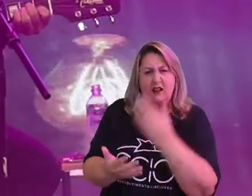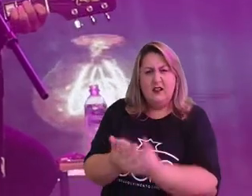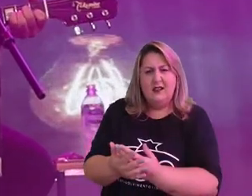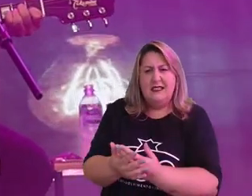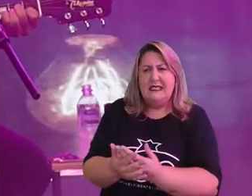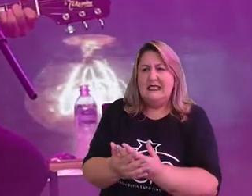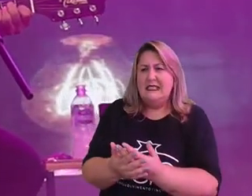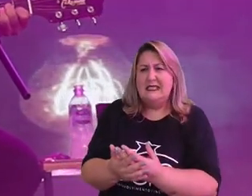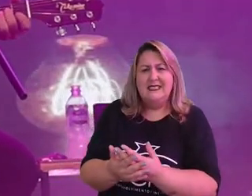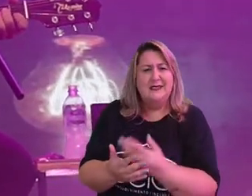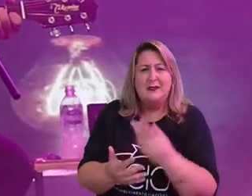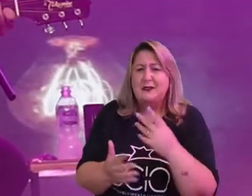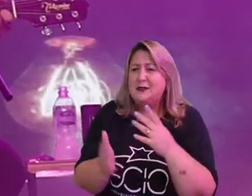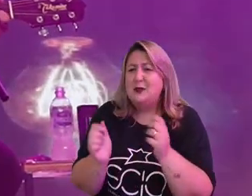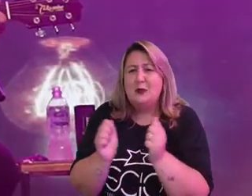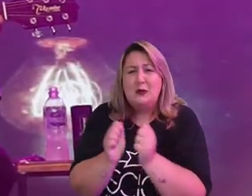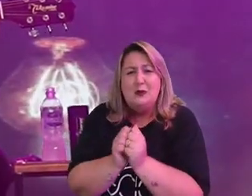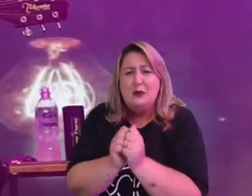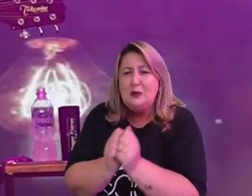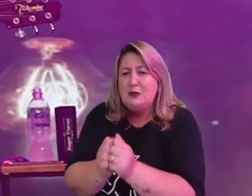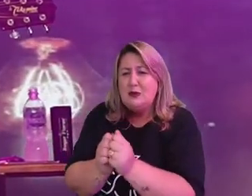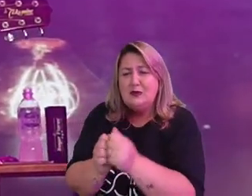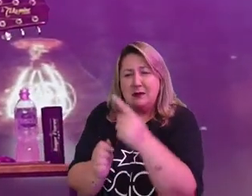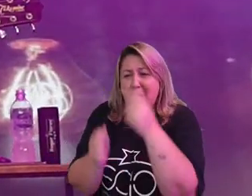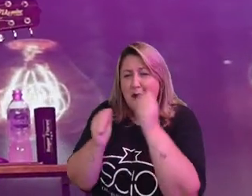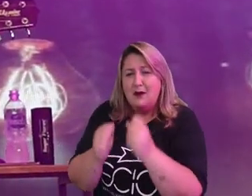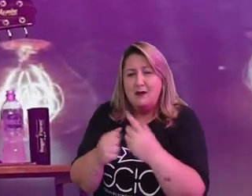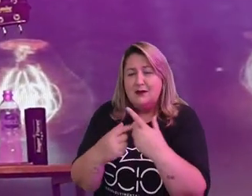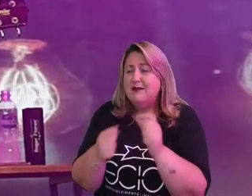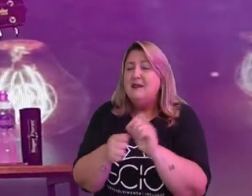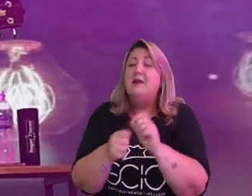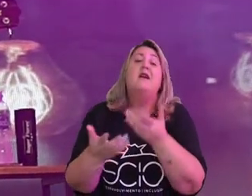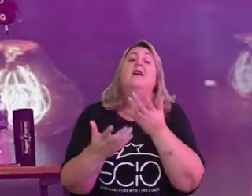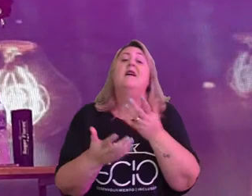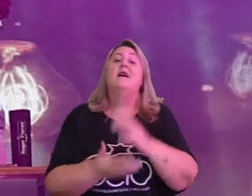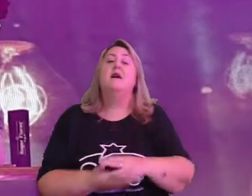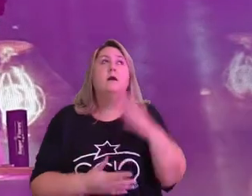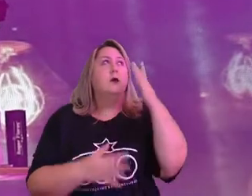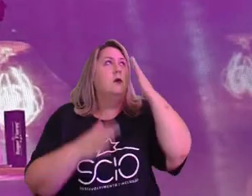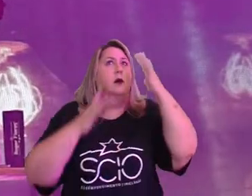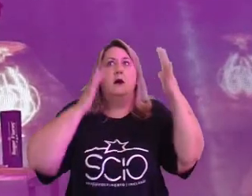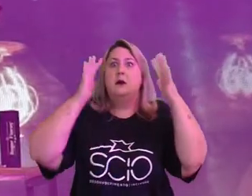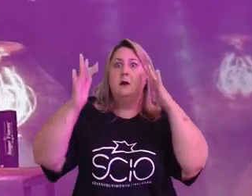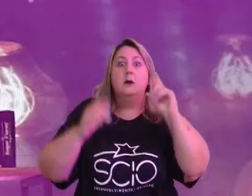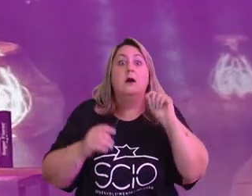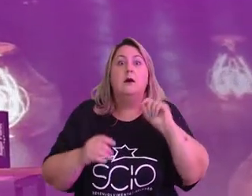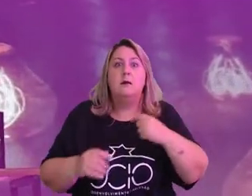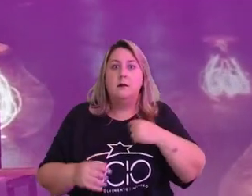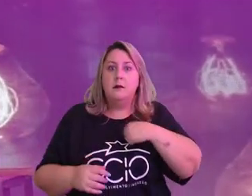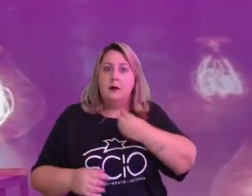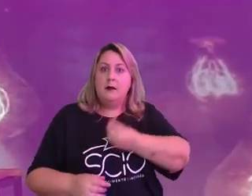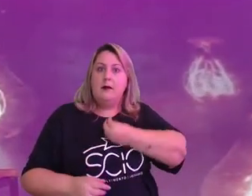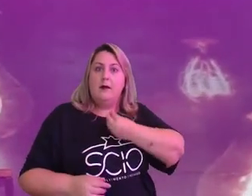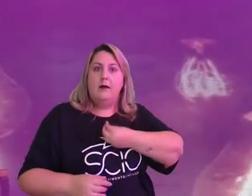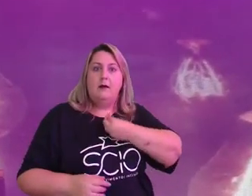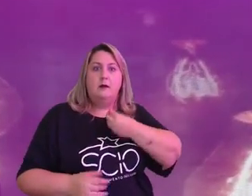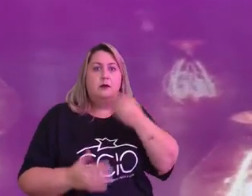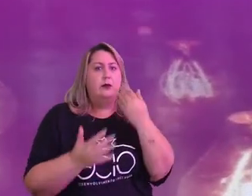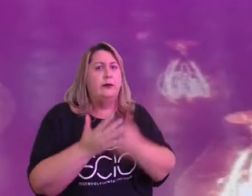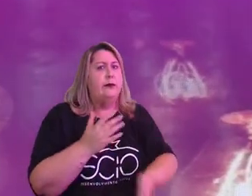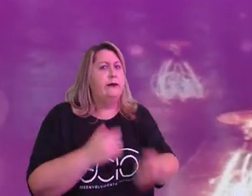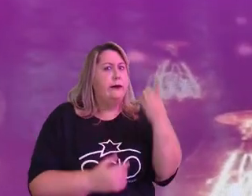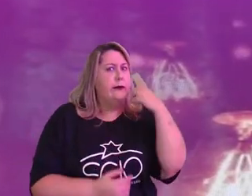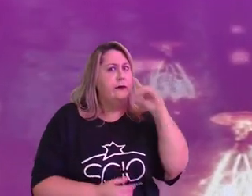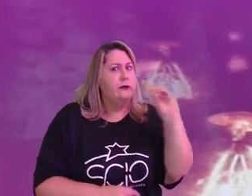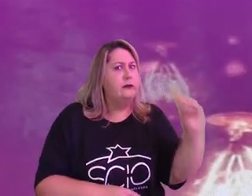confessar que eu estou em tuas mãos. Mas não posso imaginar o que vai ser de mim se